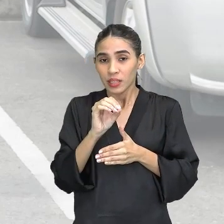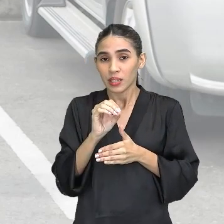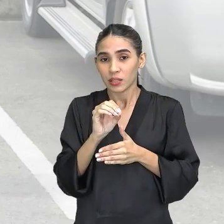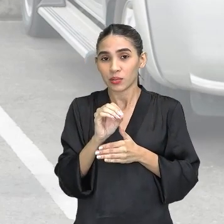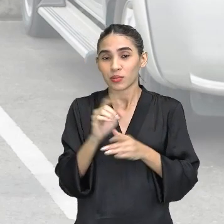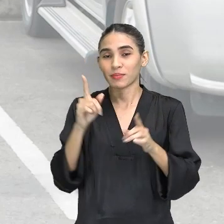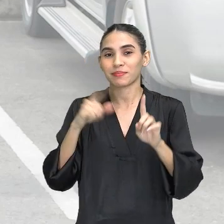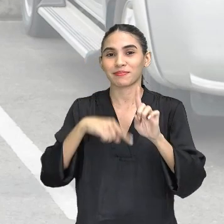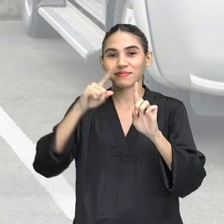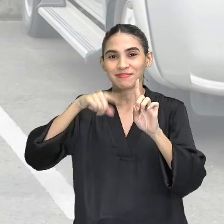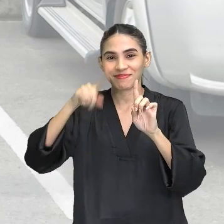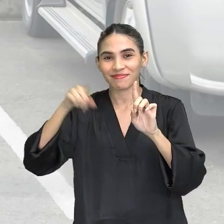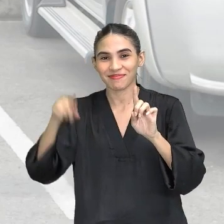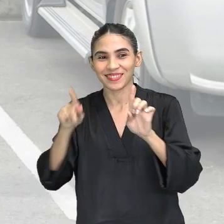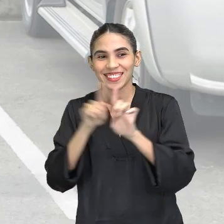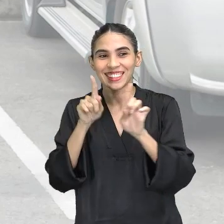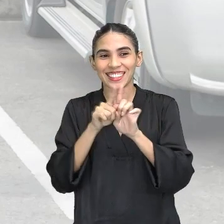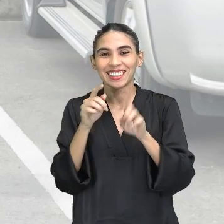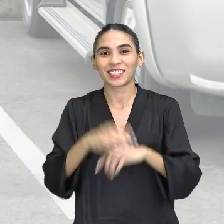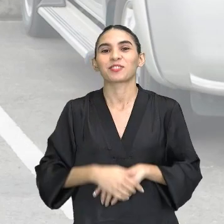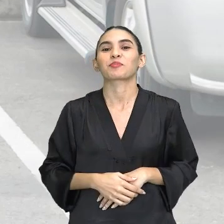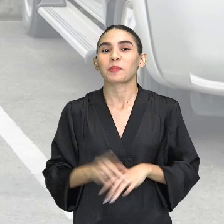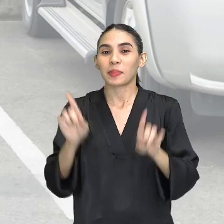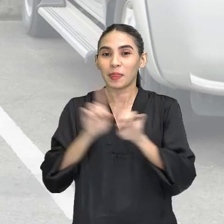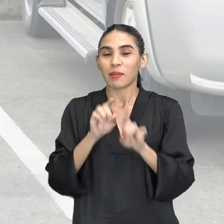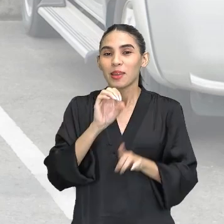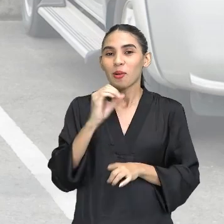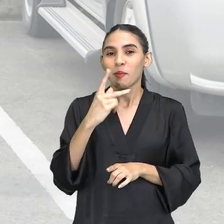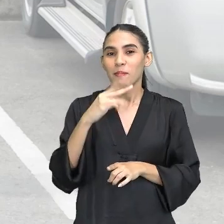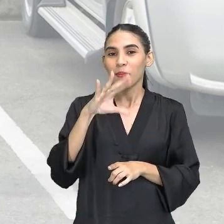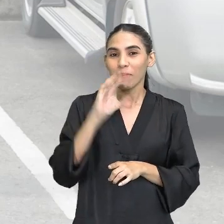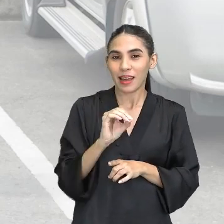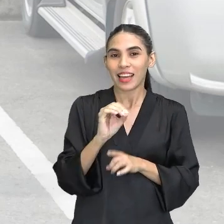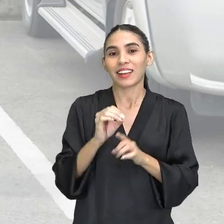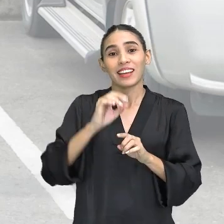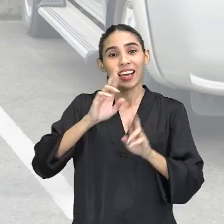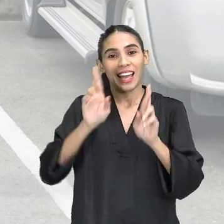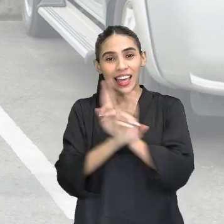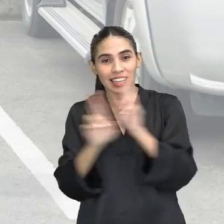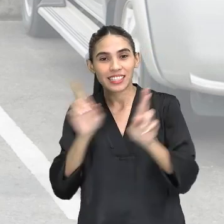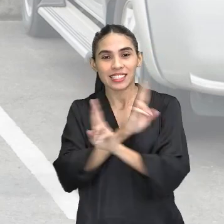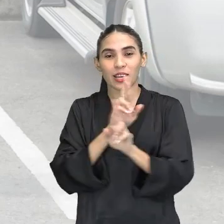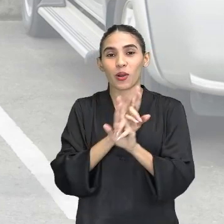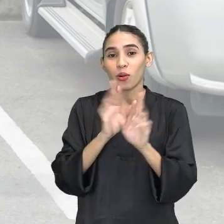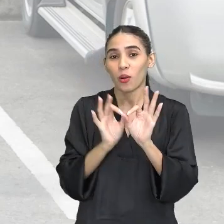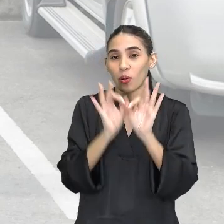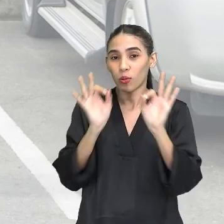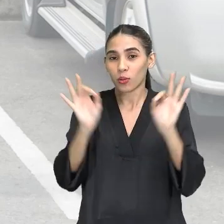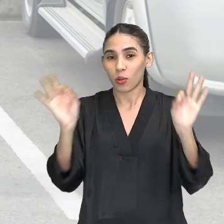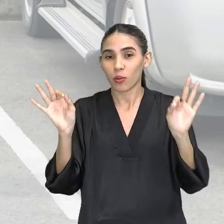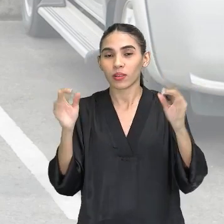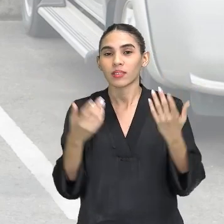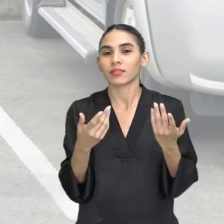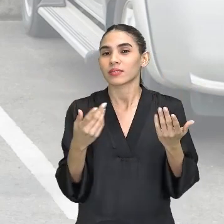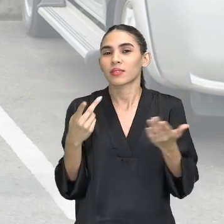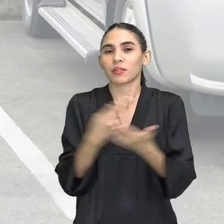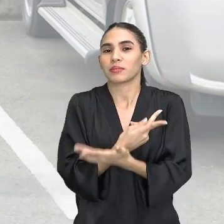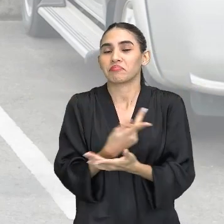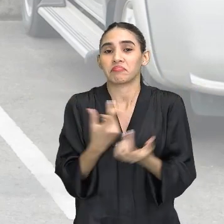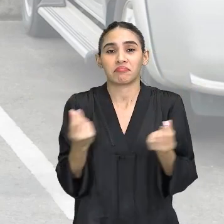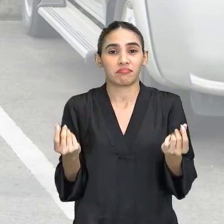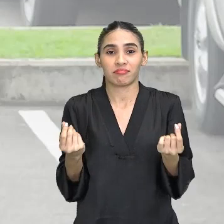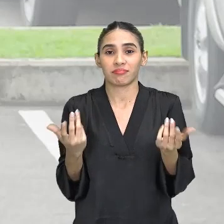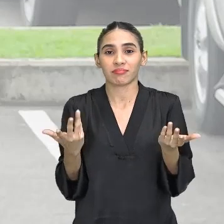ondas curtas e ele é opaco em relação a ondas longas. Então, o que